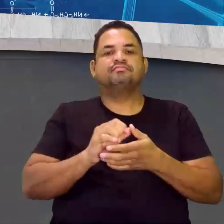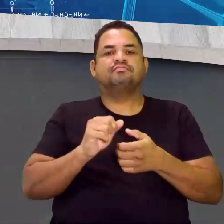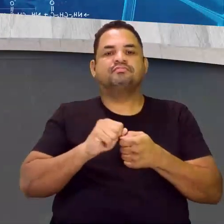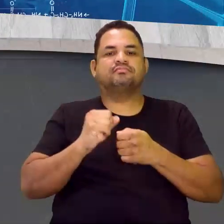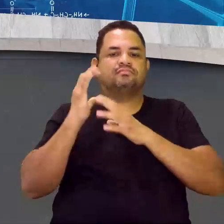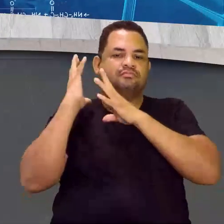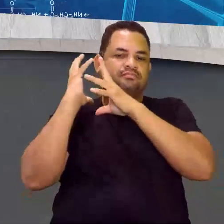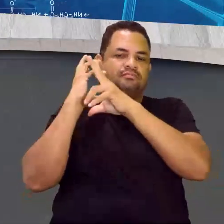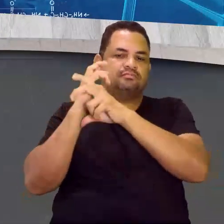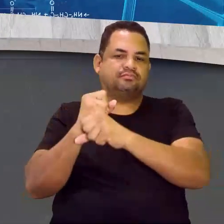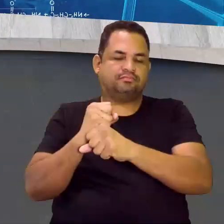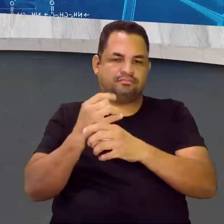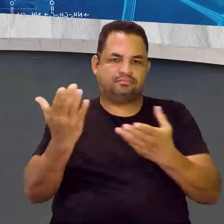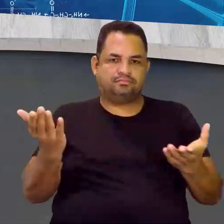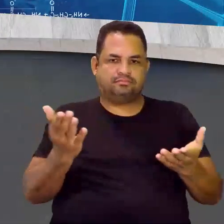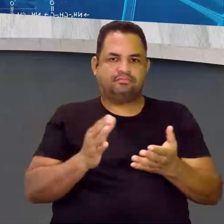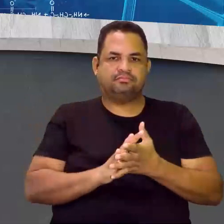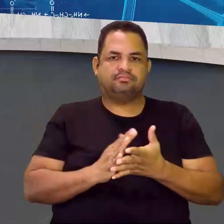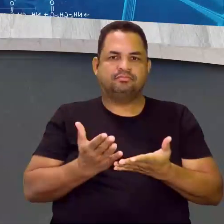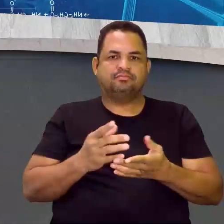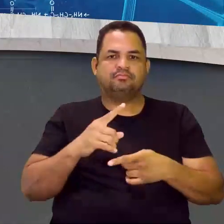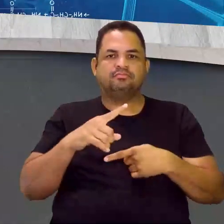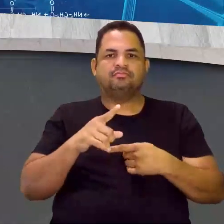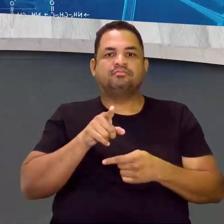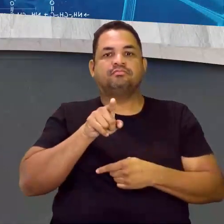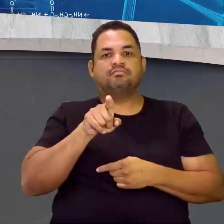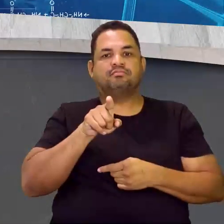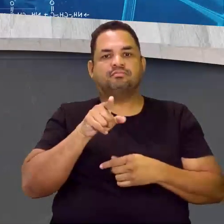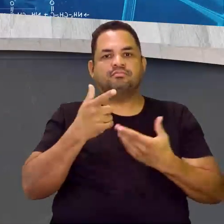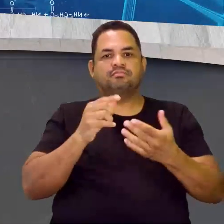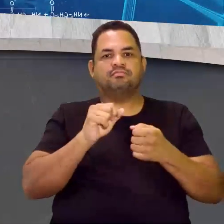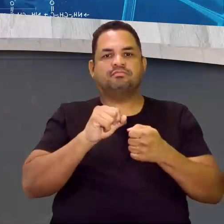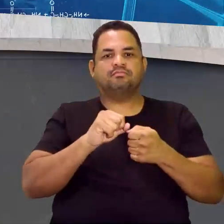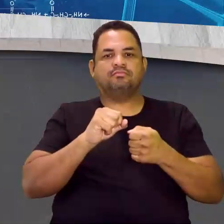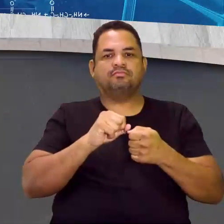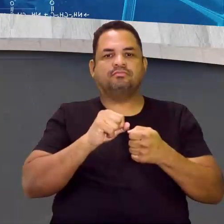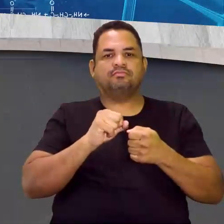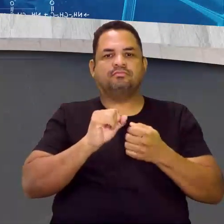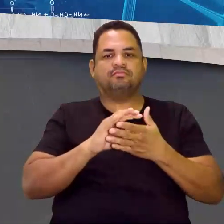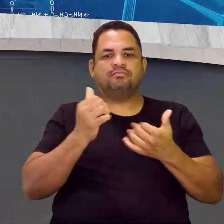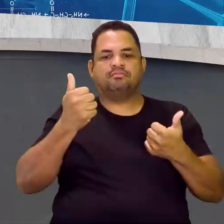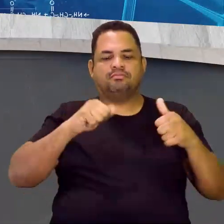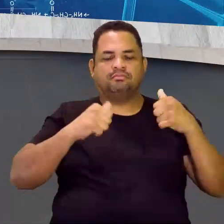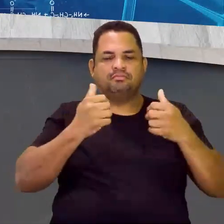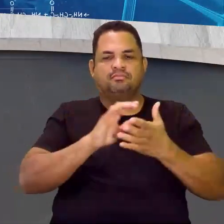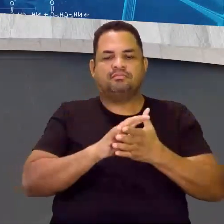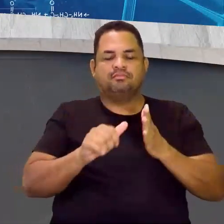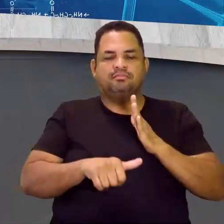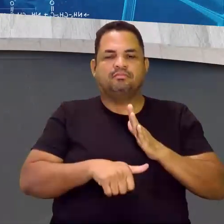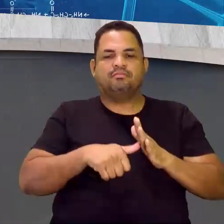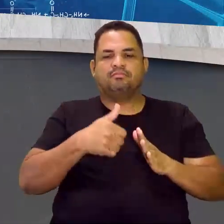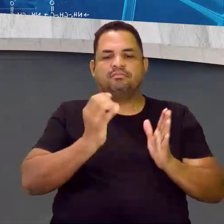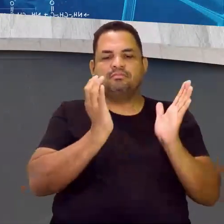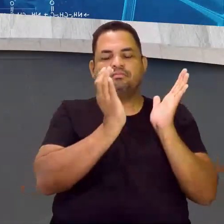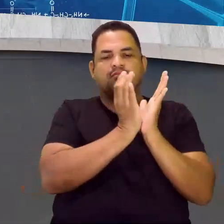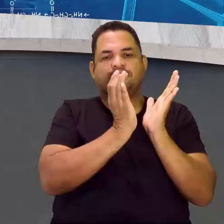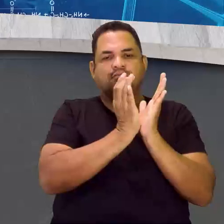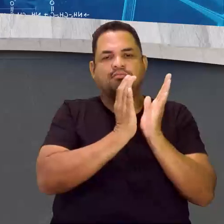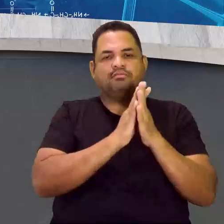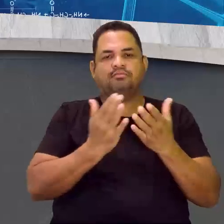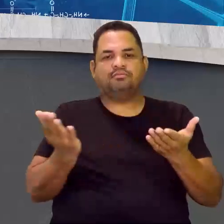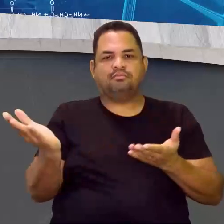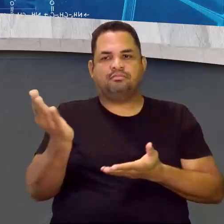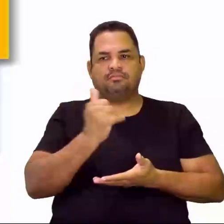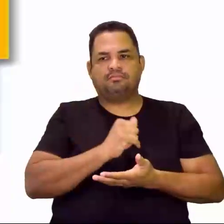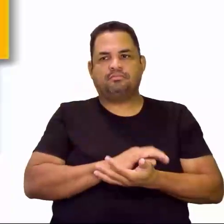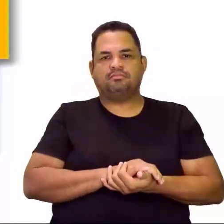uma retrospectiva, tá bom? E você fazer aquela avaliação da primeira unidade com muito sucesso. Vamos